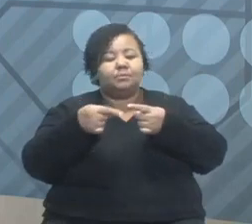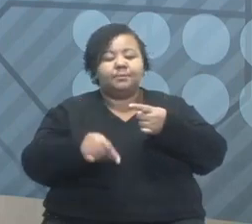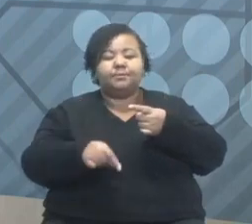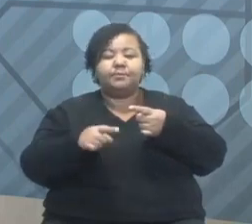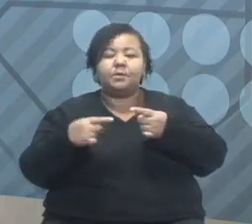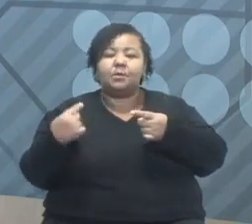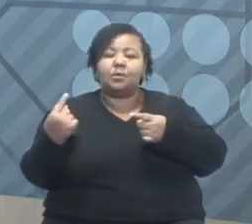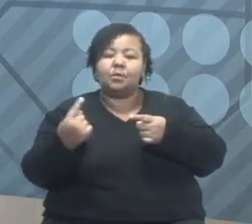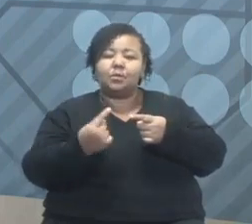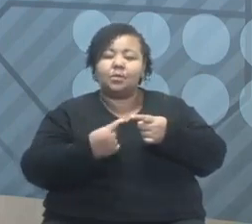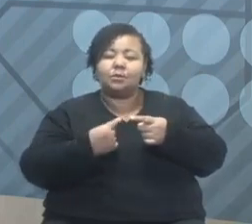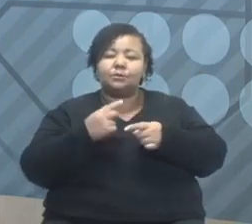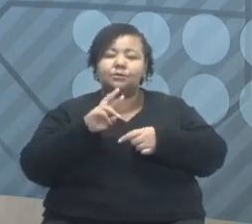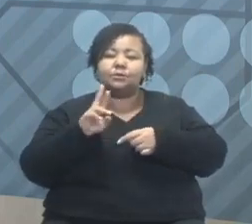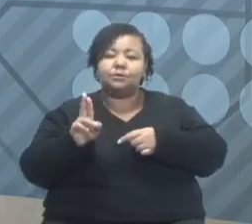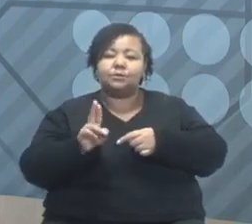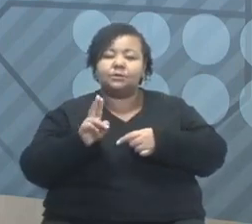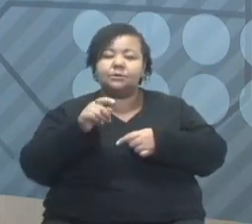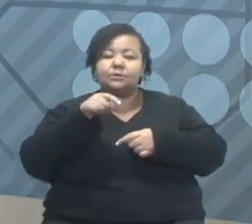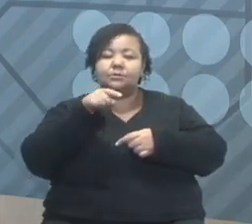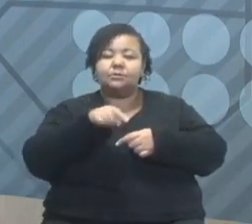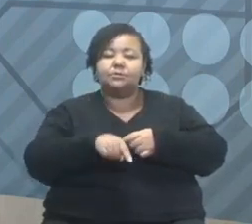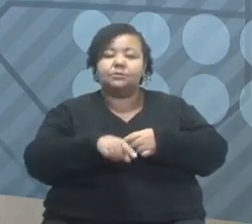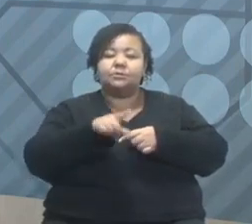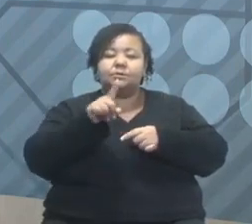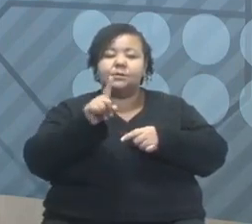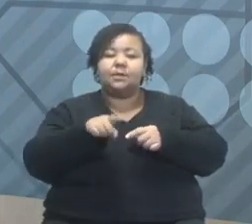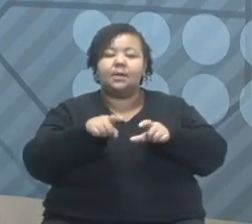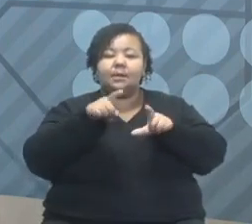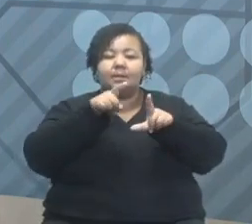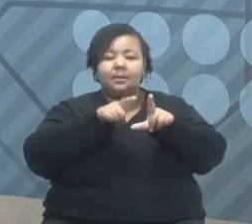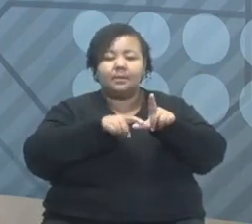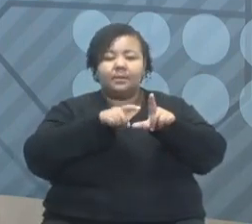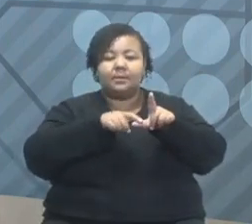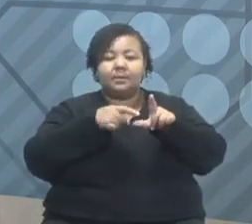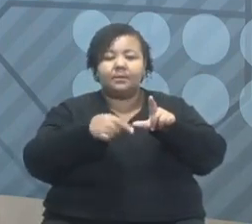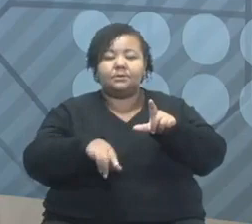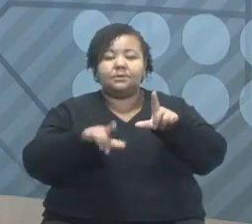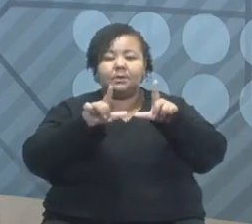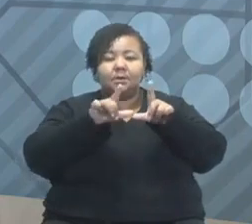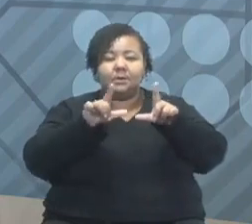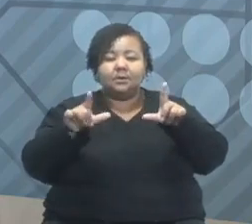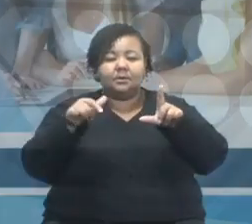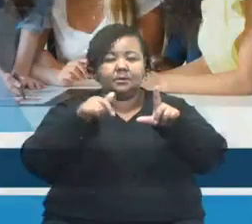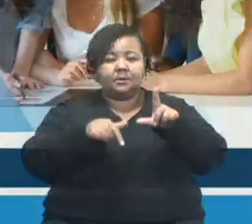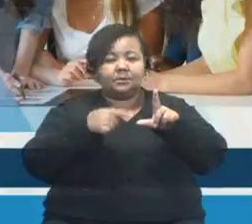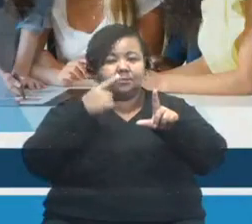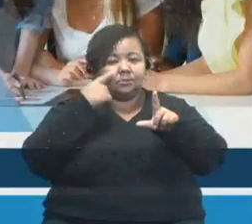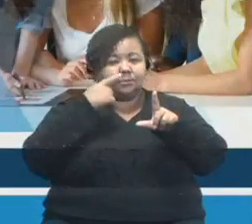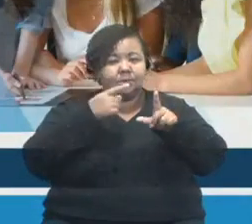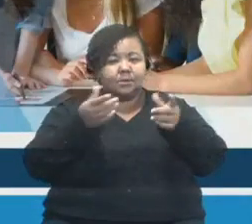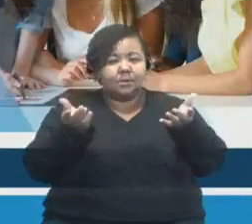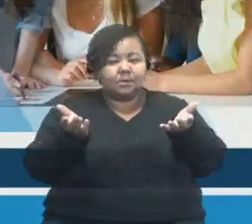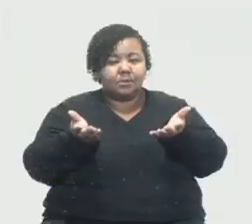isso, nós temos a dependência linear. Então, é este conceito que veremos agora.